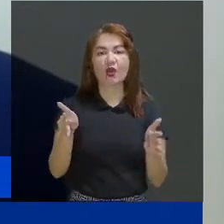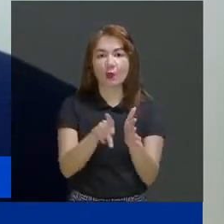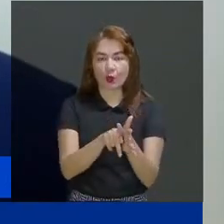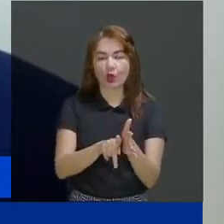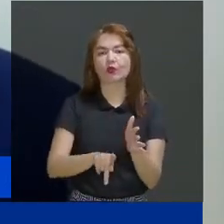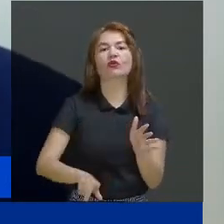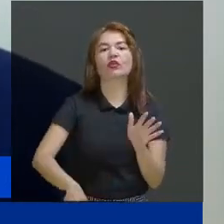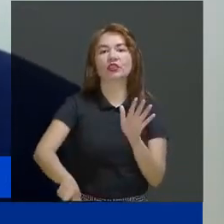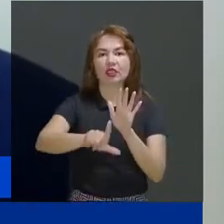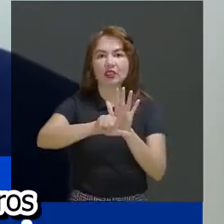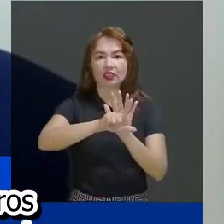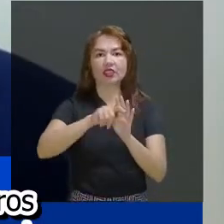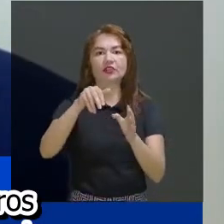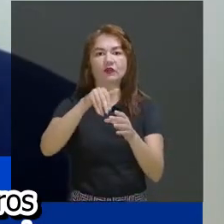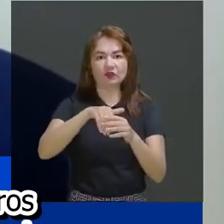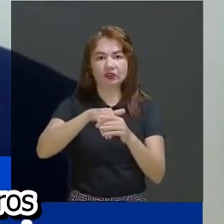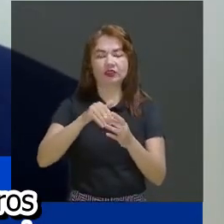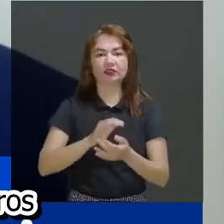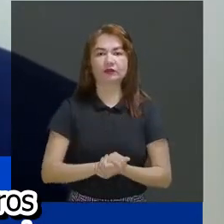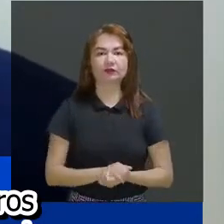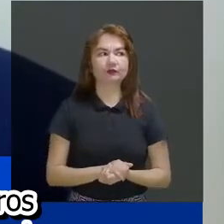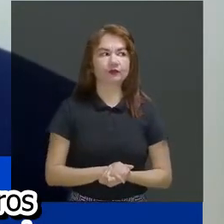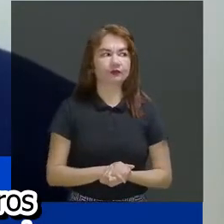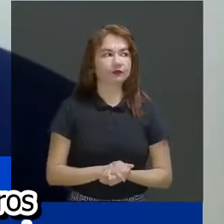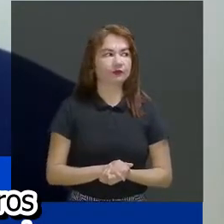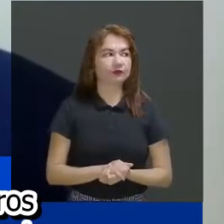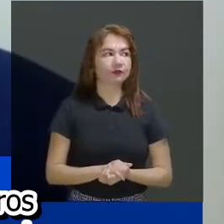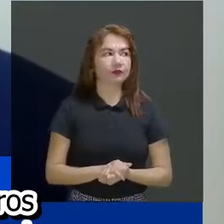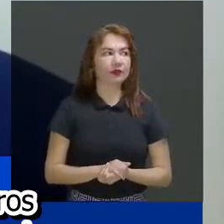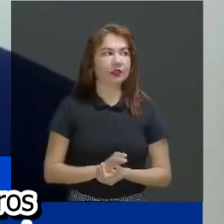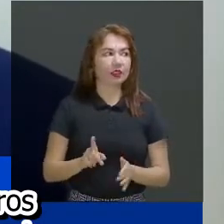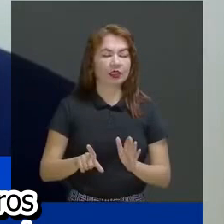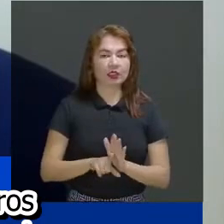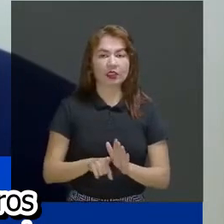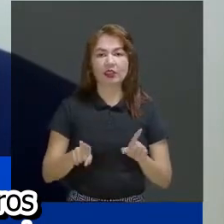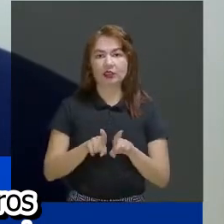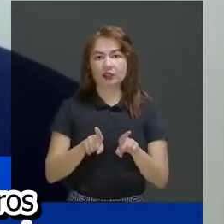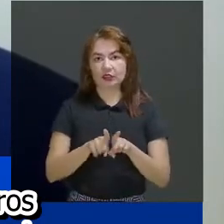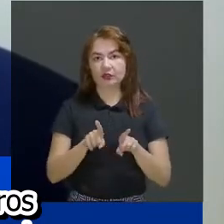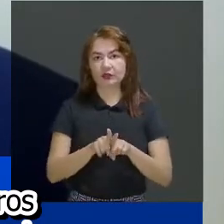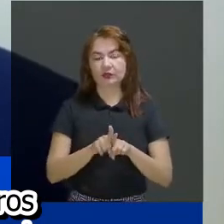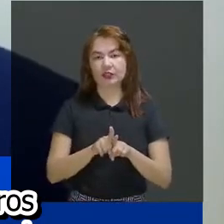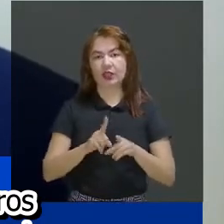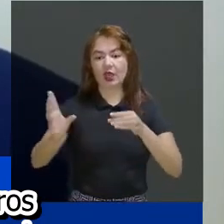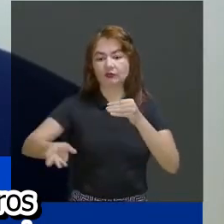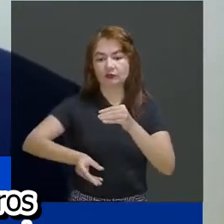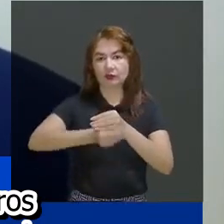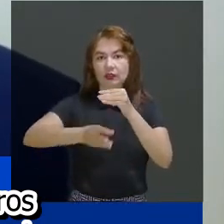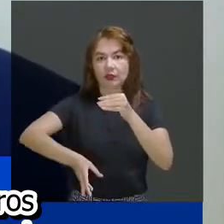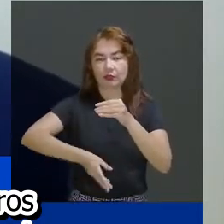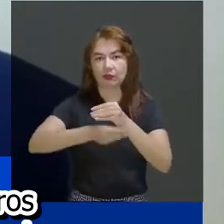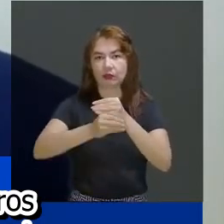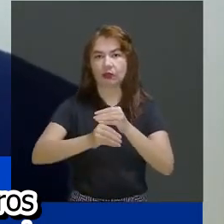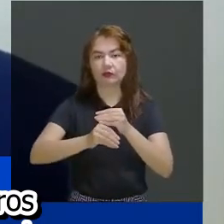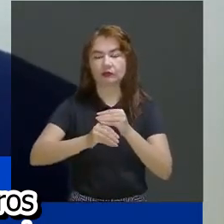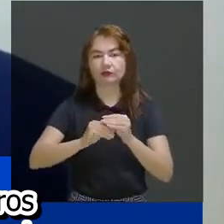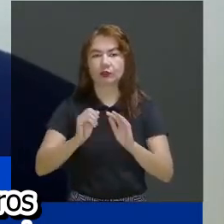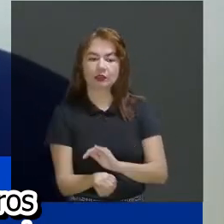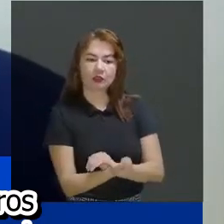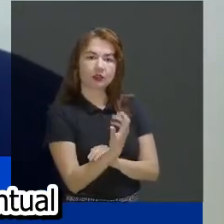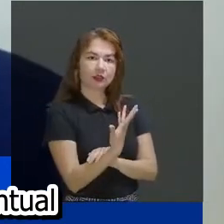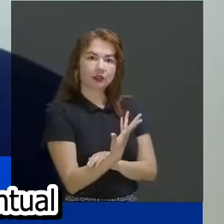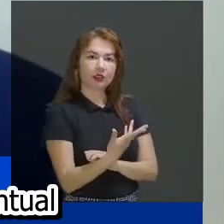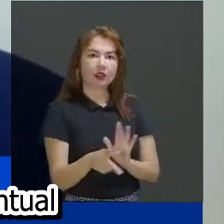Eleições. Além disso, por si só, desacompanhado de outros elementos que indiquem burla à